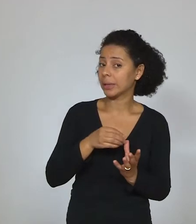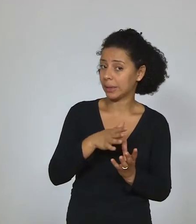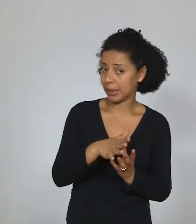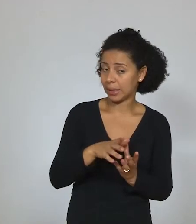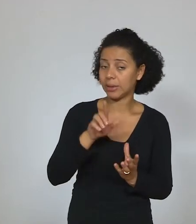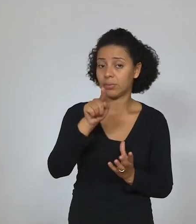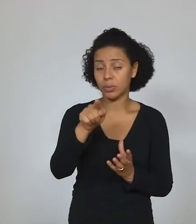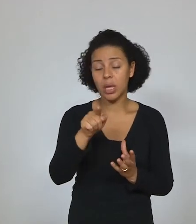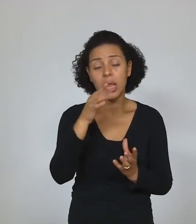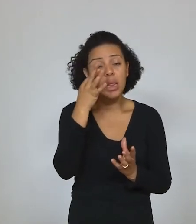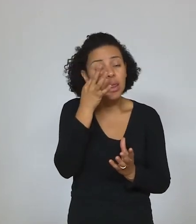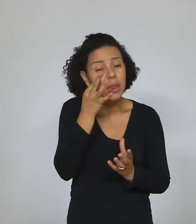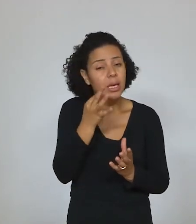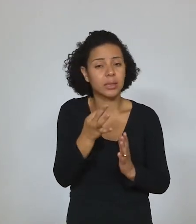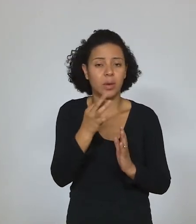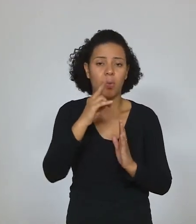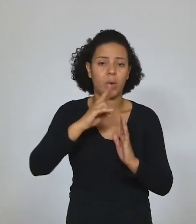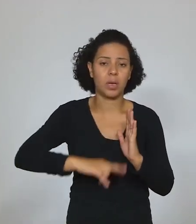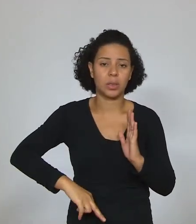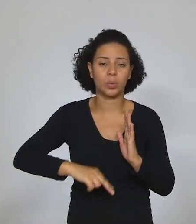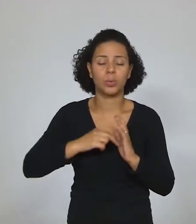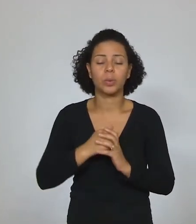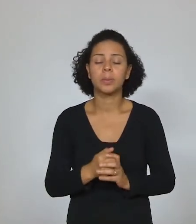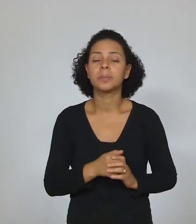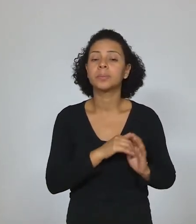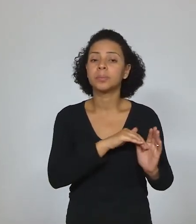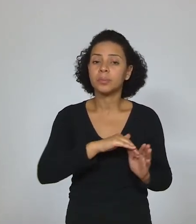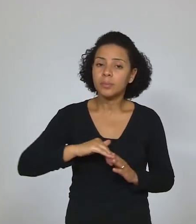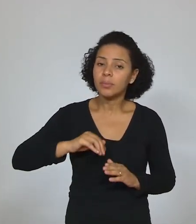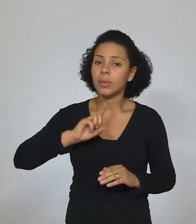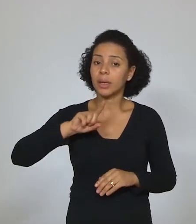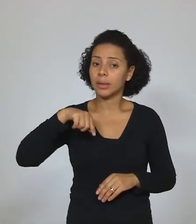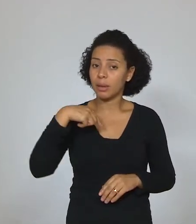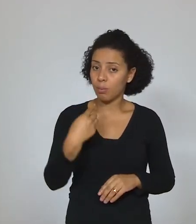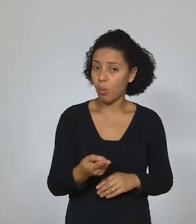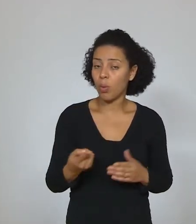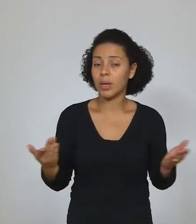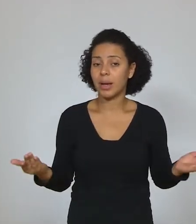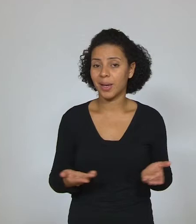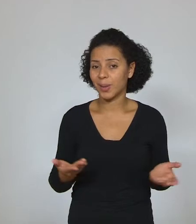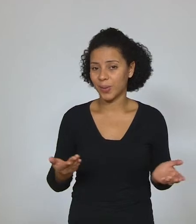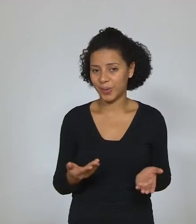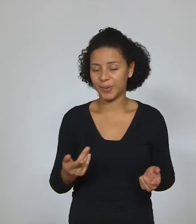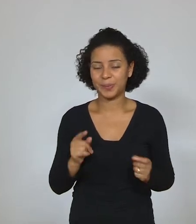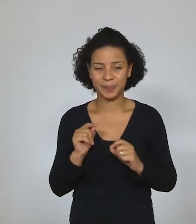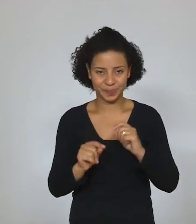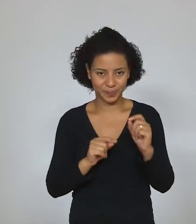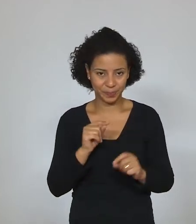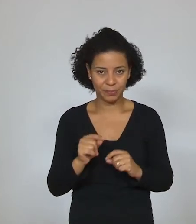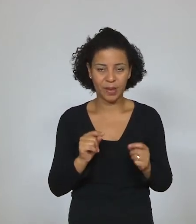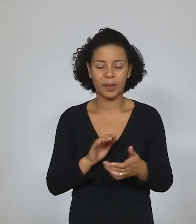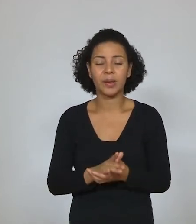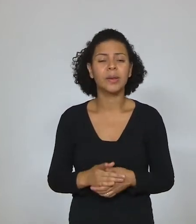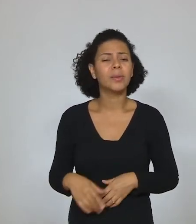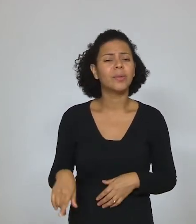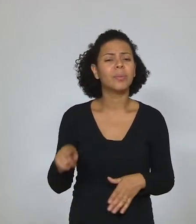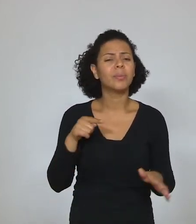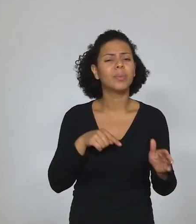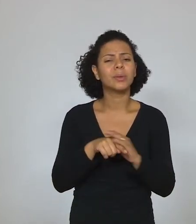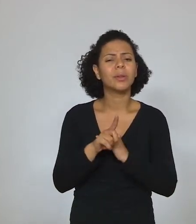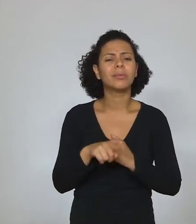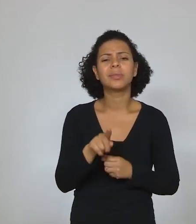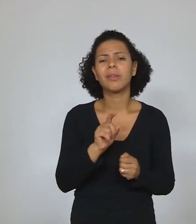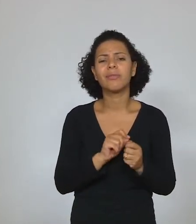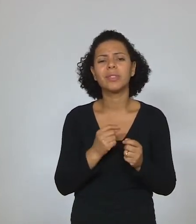muito atenta. Feita a leitura, vamos voltar agora à nossa situação inicial. Como você faria para realizar